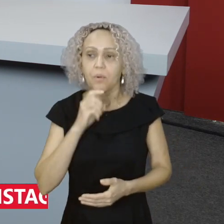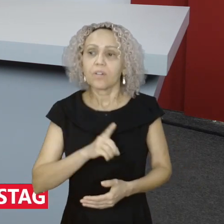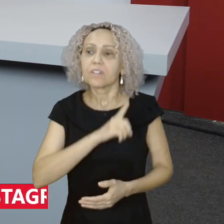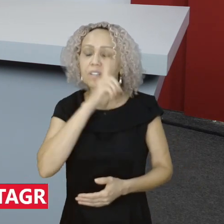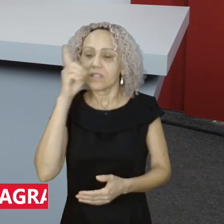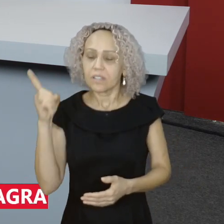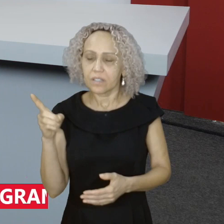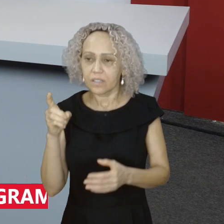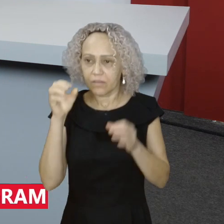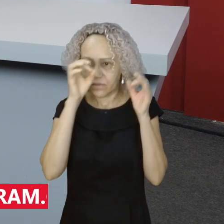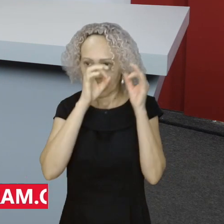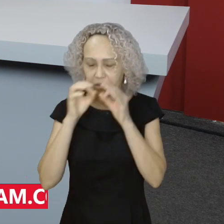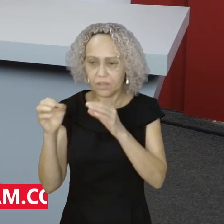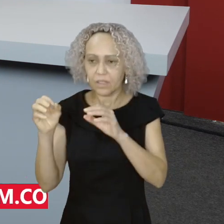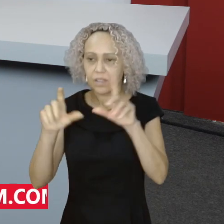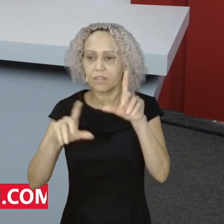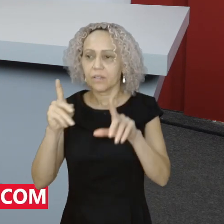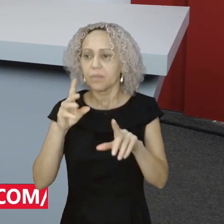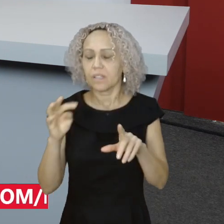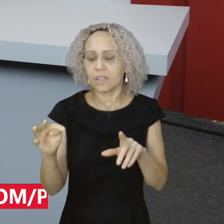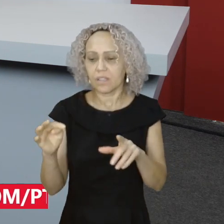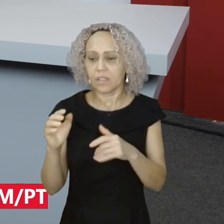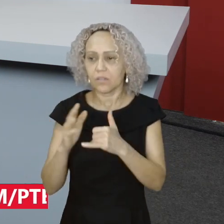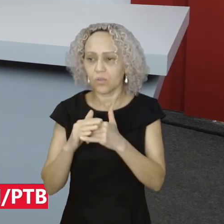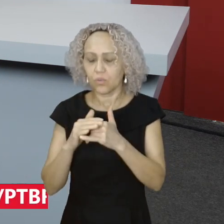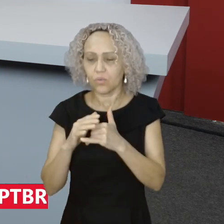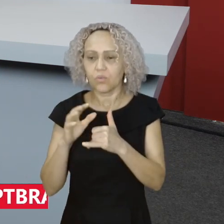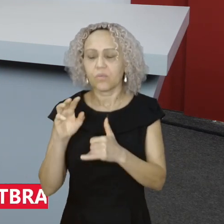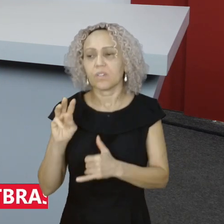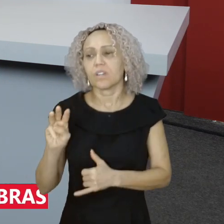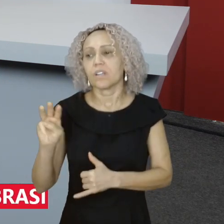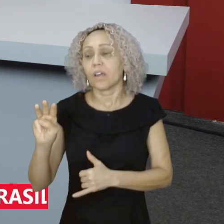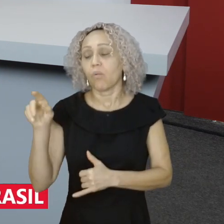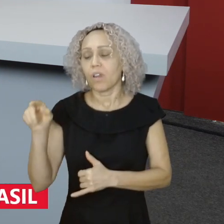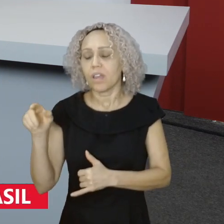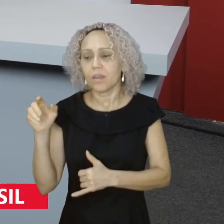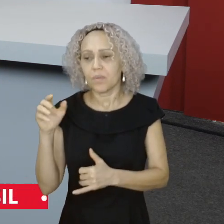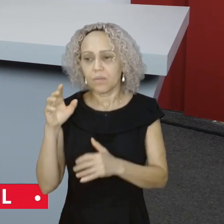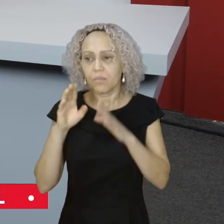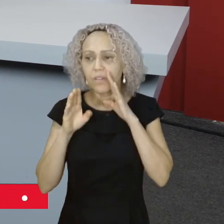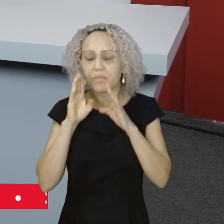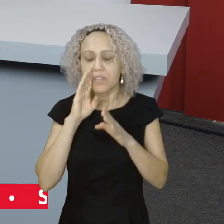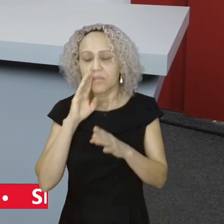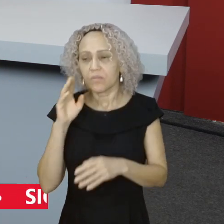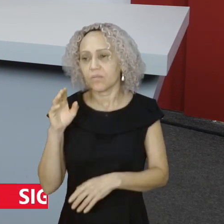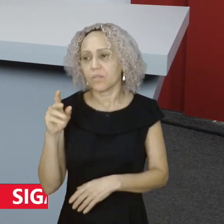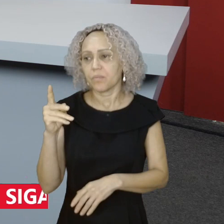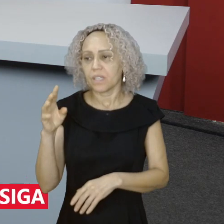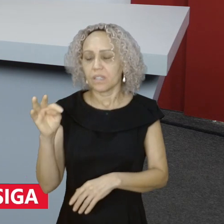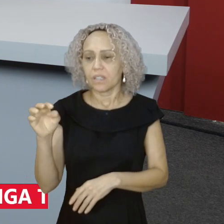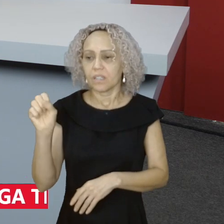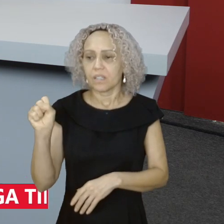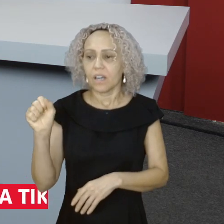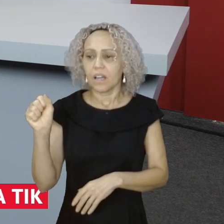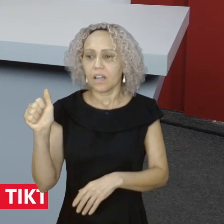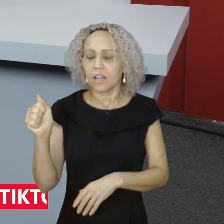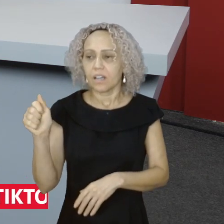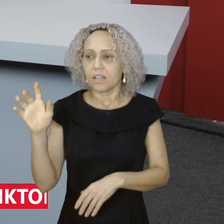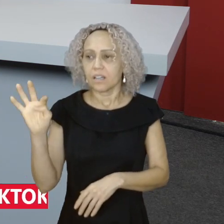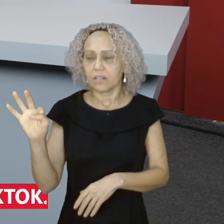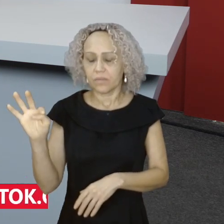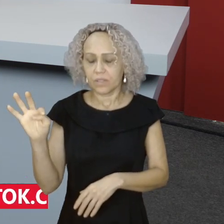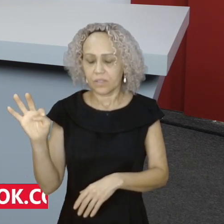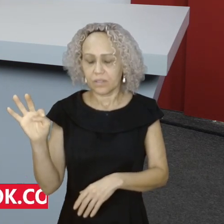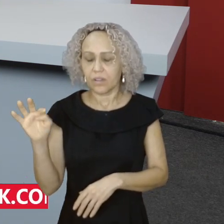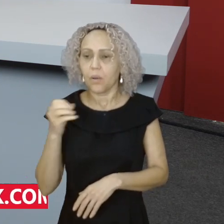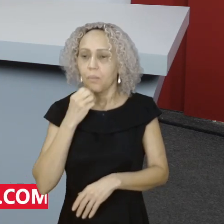PT, pela TV PT no YouTube, pela Rádio PT na web, pelo Facebook, pelo PT Sat, canal 1313. Bom dia também